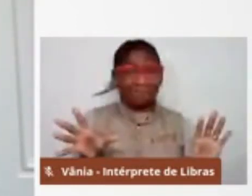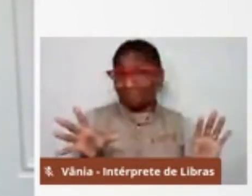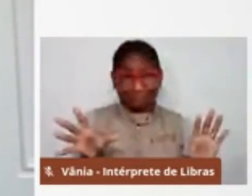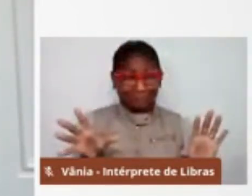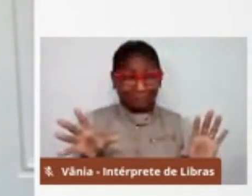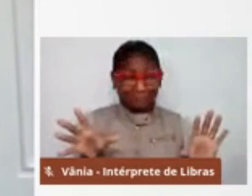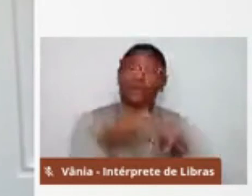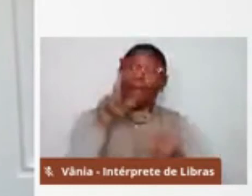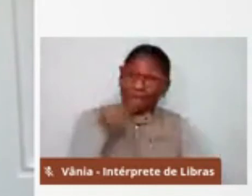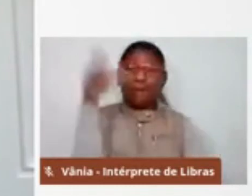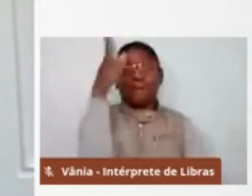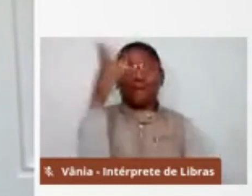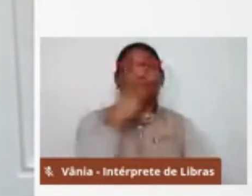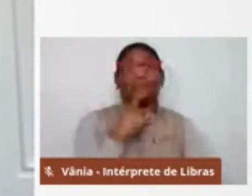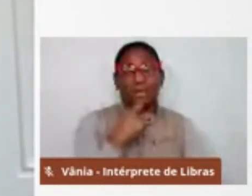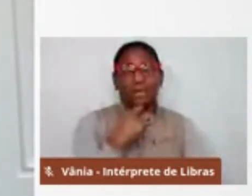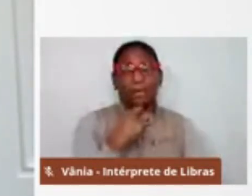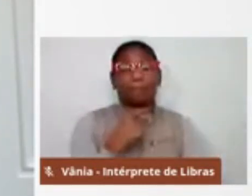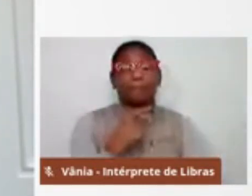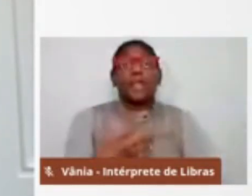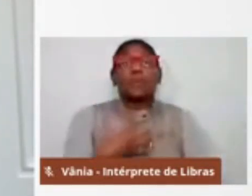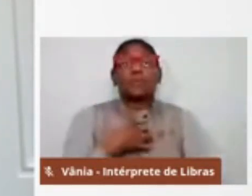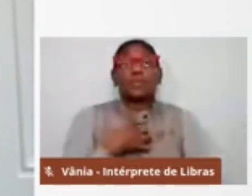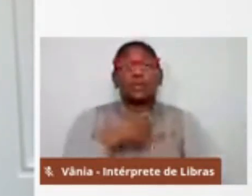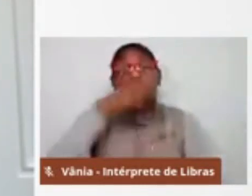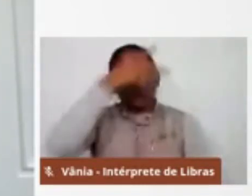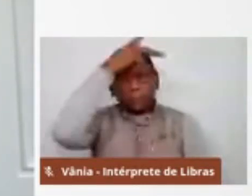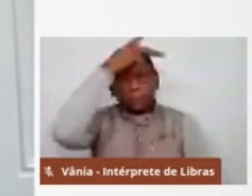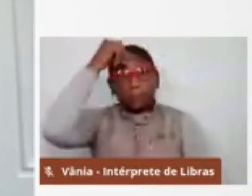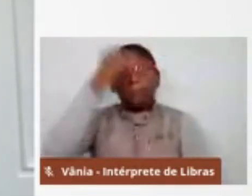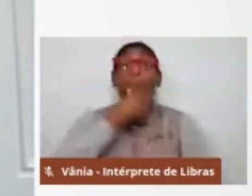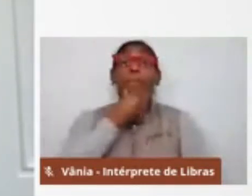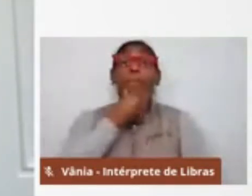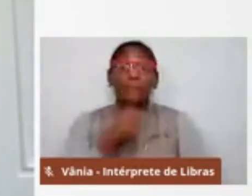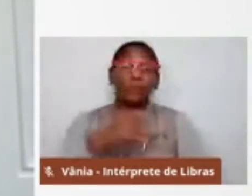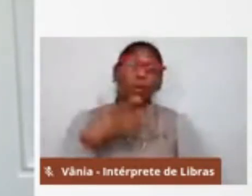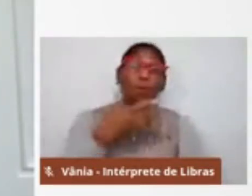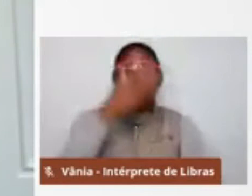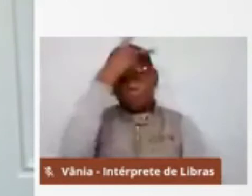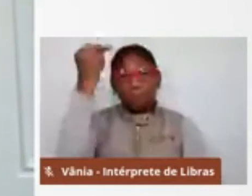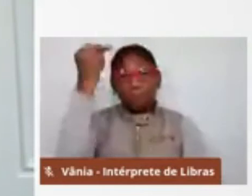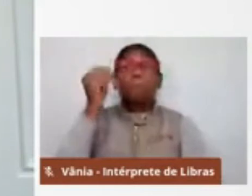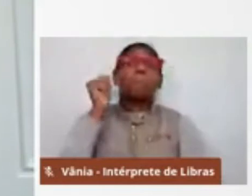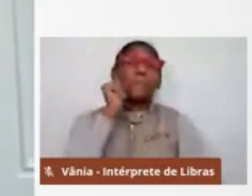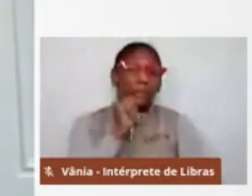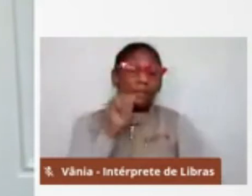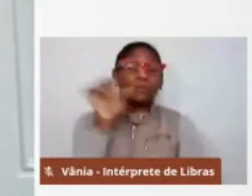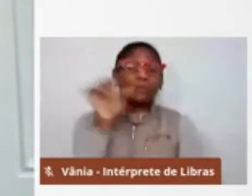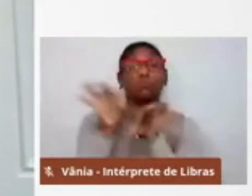laranja. Isso é uma forma, né, de trazer os prefeitos para mais perto, para a gestão deste modelo. O que fica